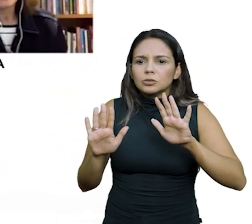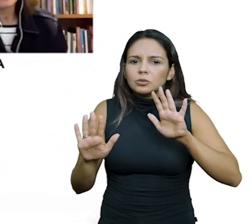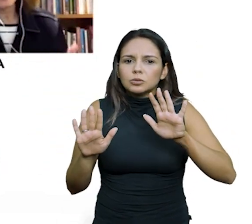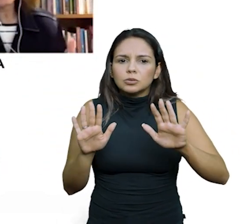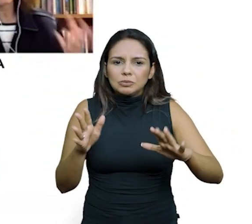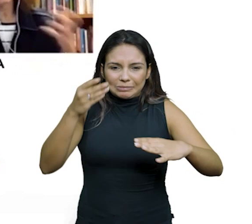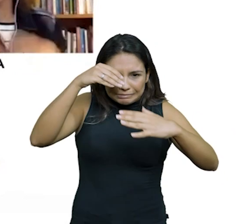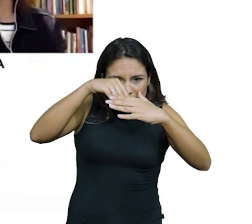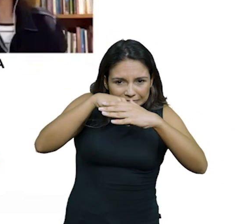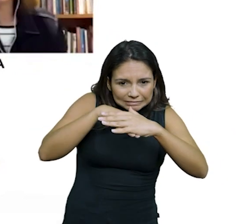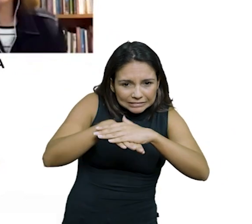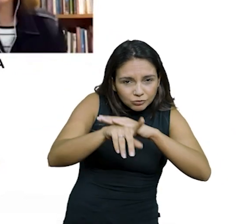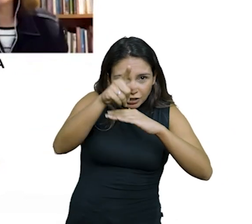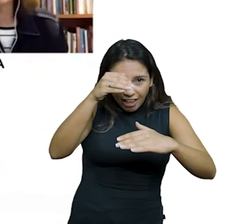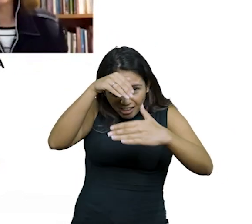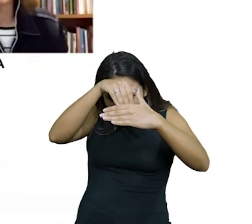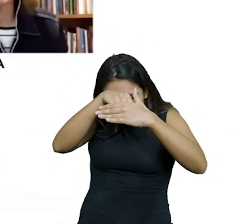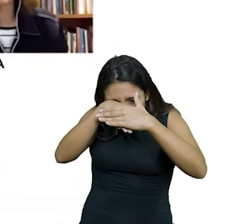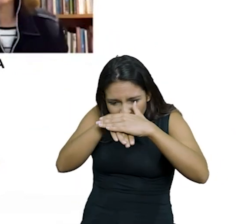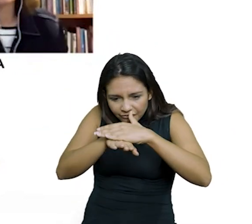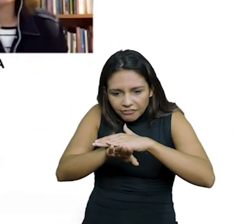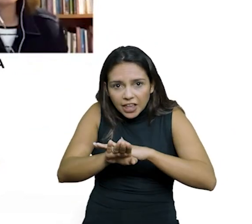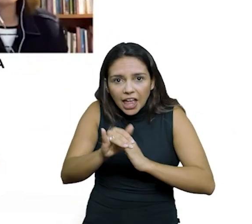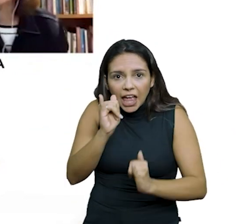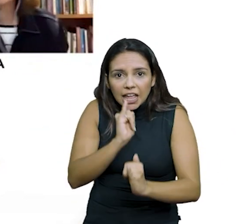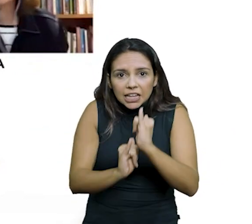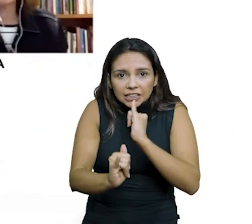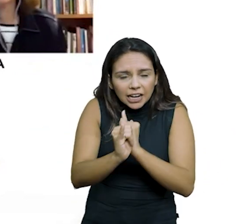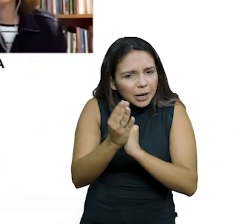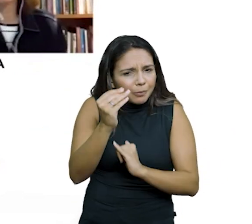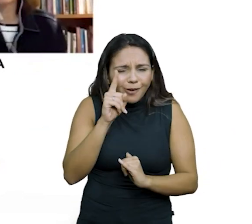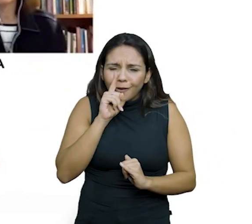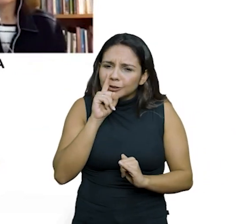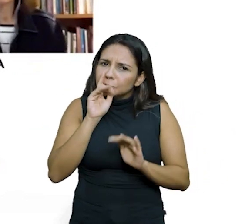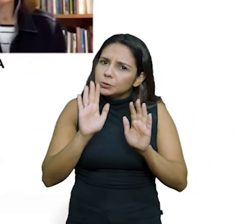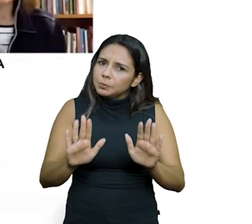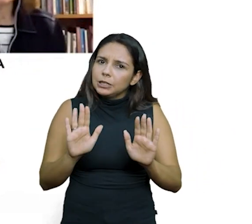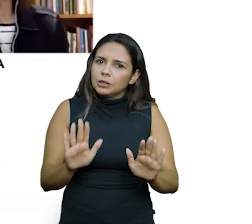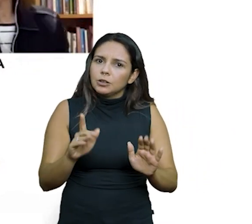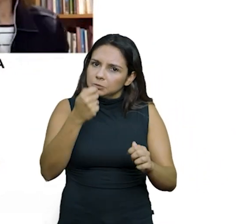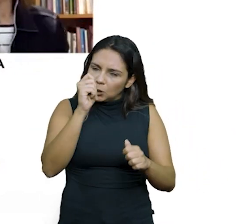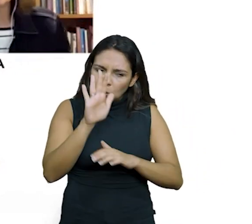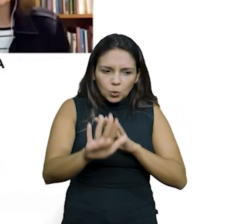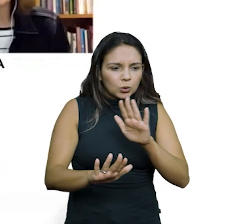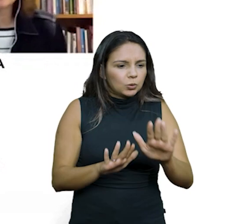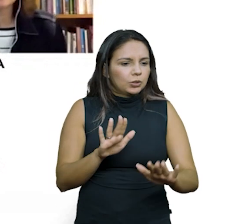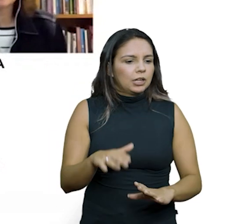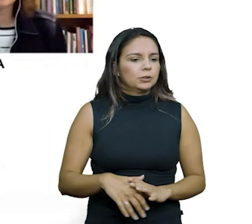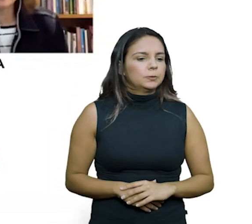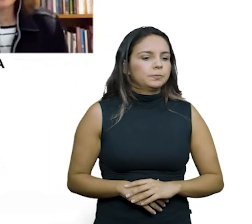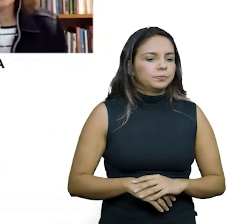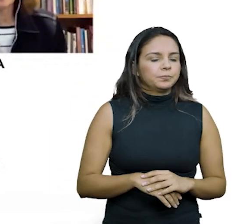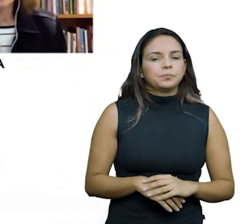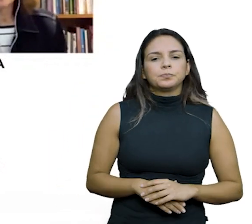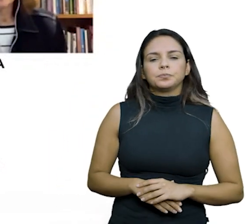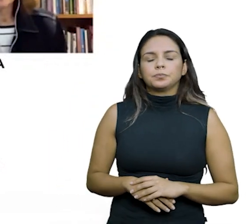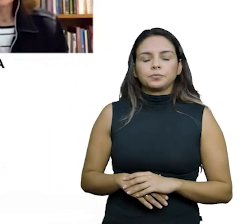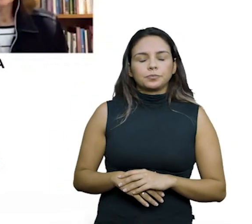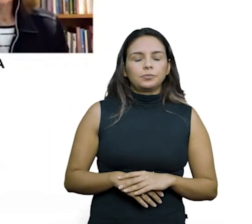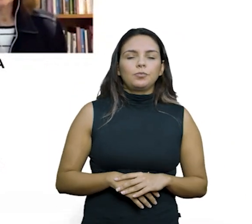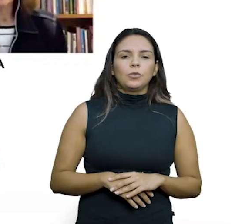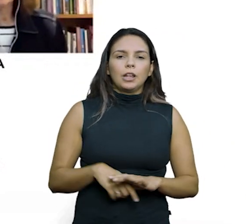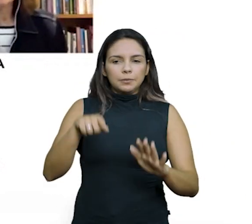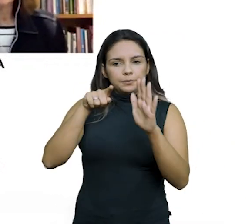essa imersão nesse mundo virtual, eu acho que não vai ter um final feliz. Também concordo. Rafael,